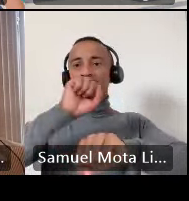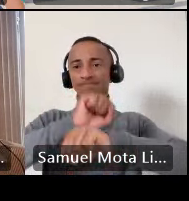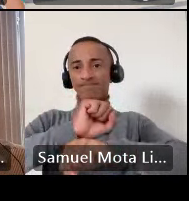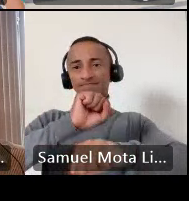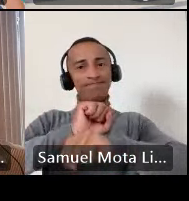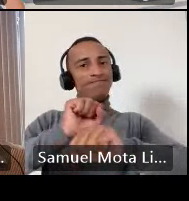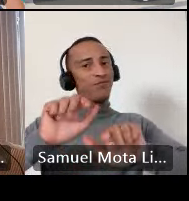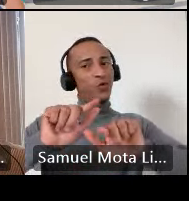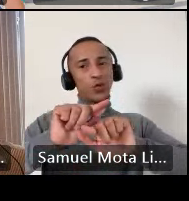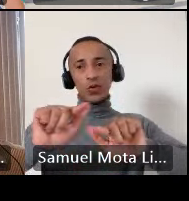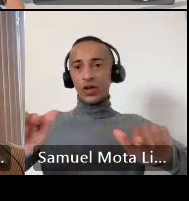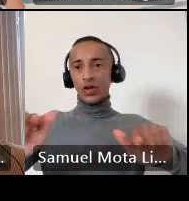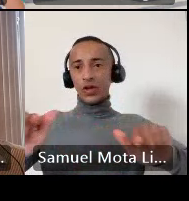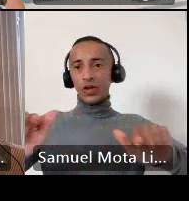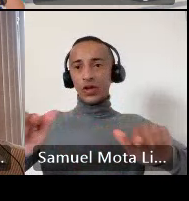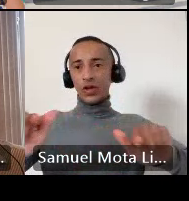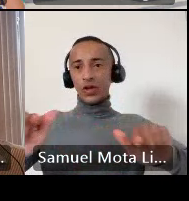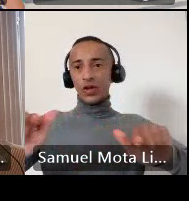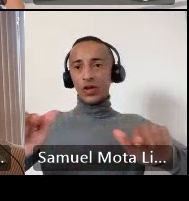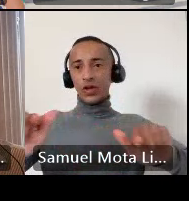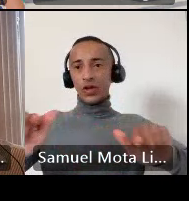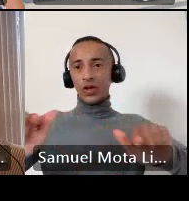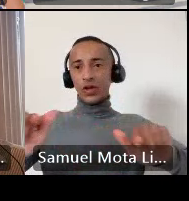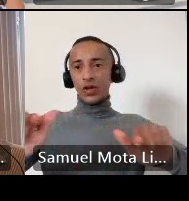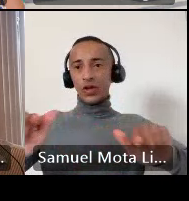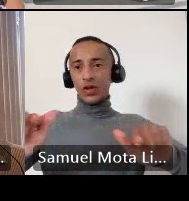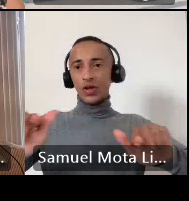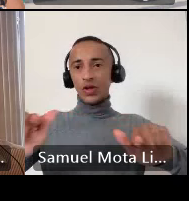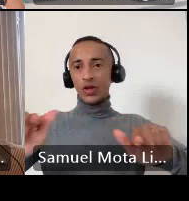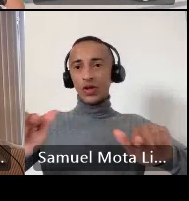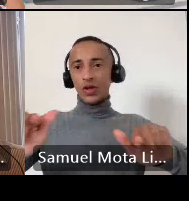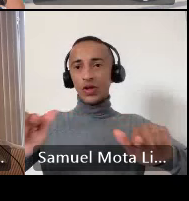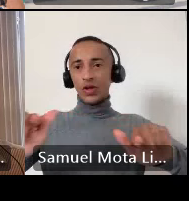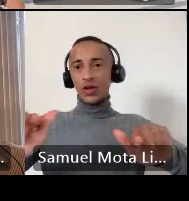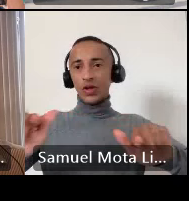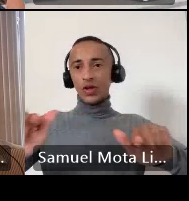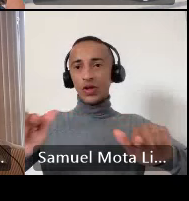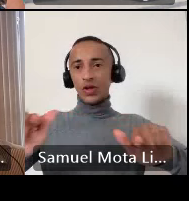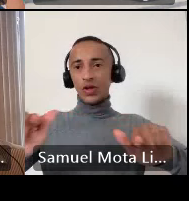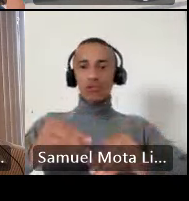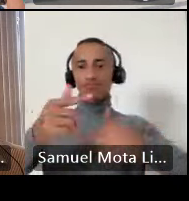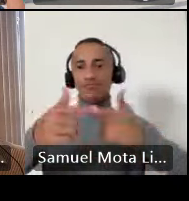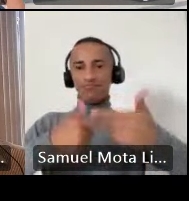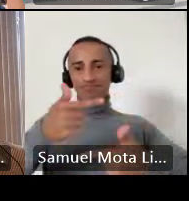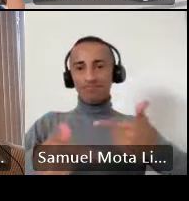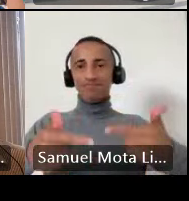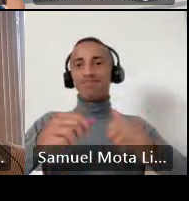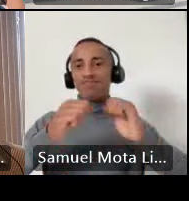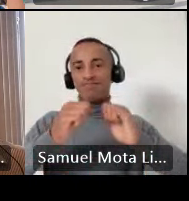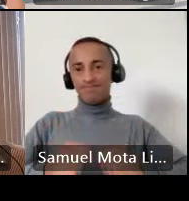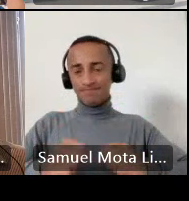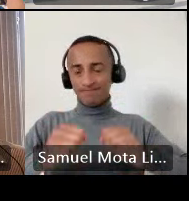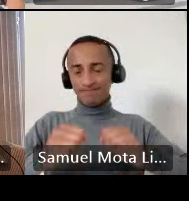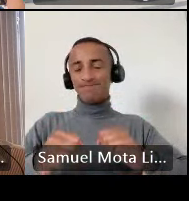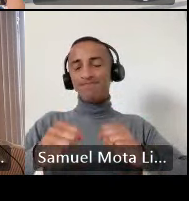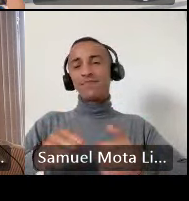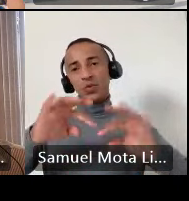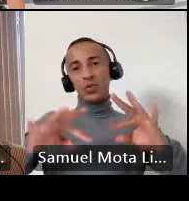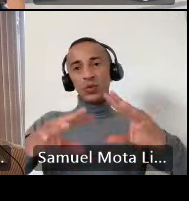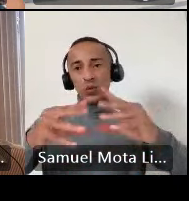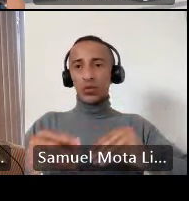questionamento mais adiante se tiver a gente adotou todas as medidas ali tem as justificativas tem as evidências né tem a